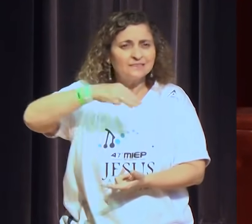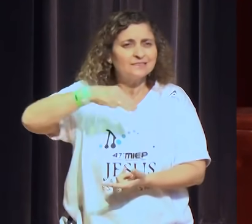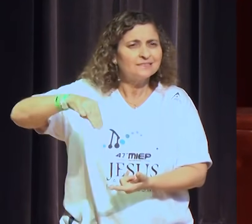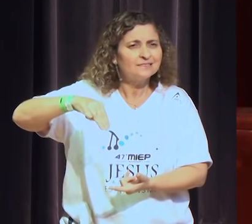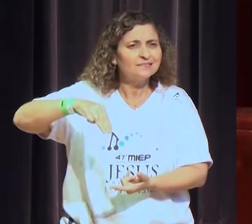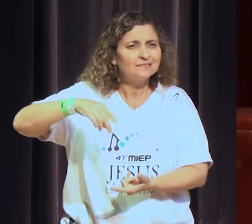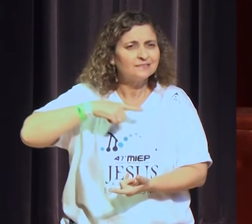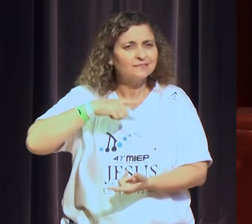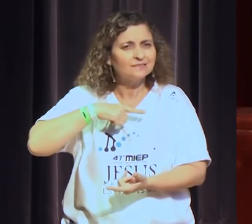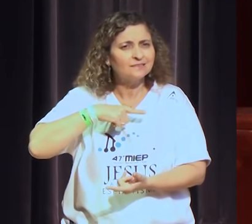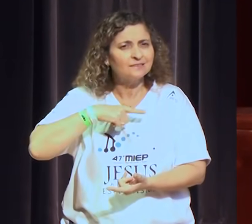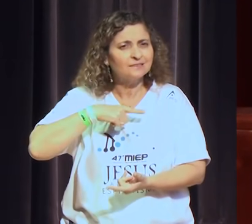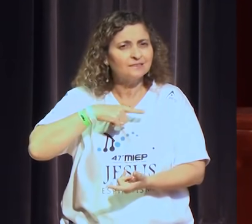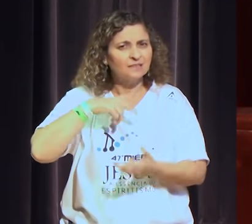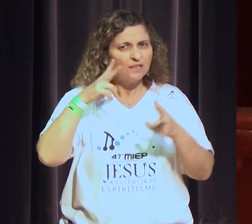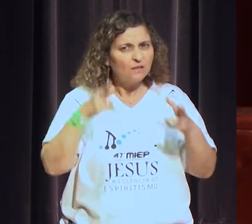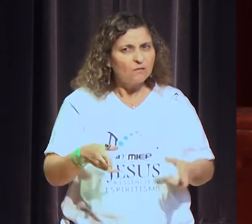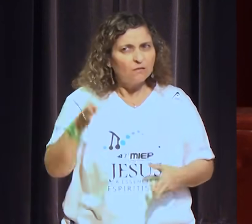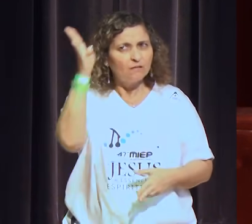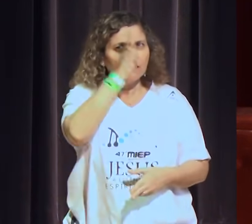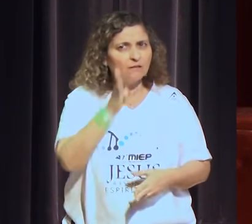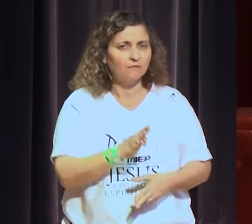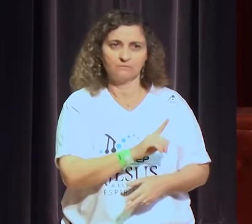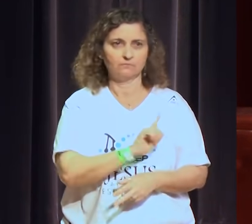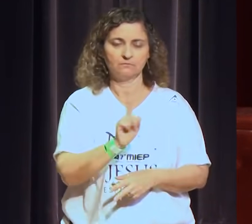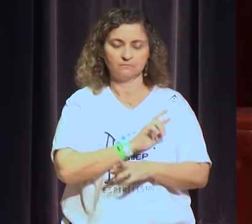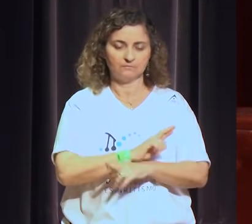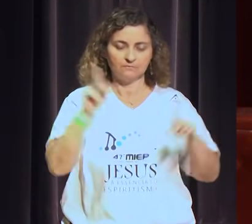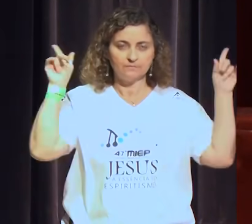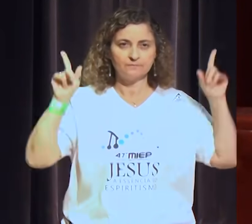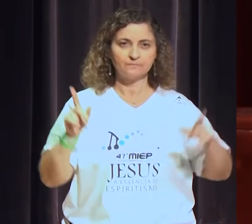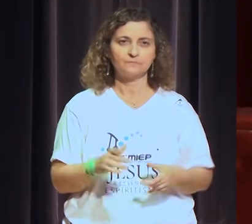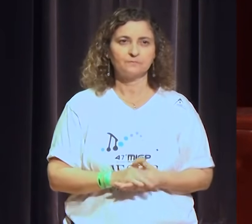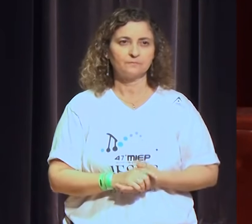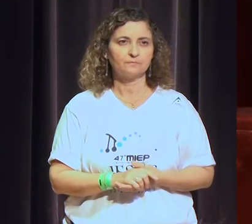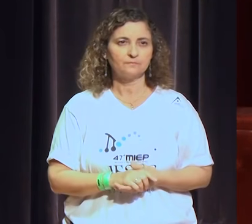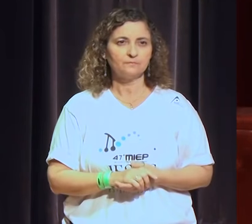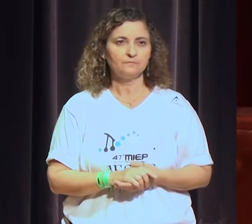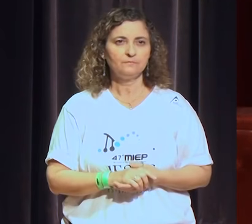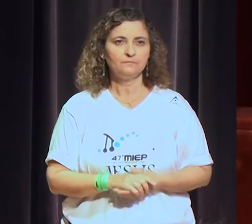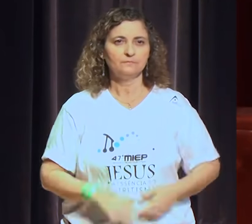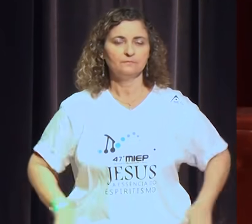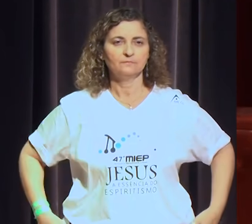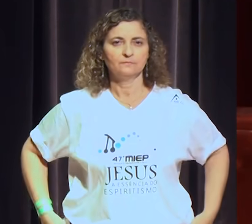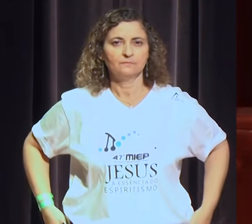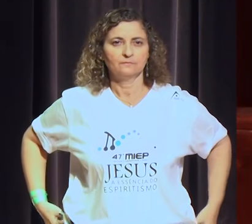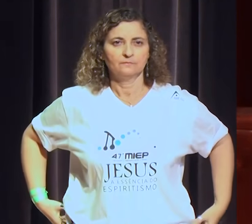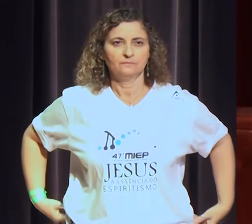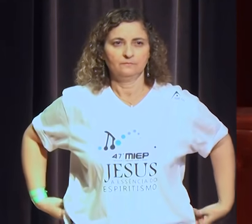tinha ministros. Mas não tem nada a ver com isso que está aí acontecendo hoje.